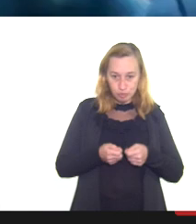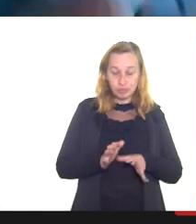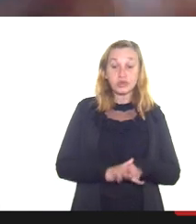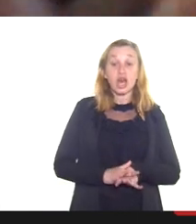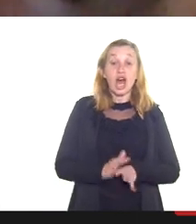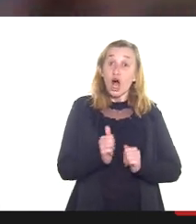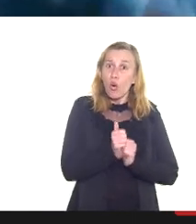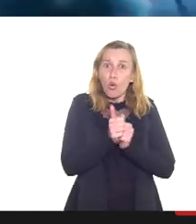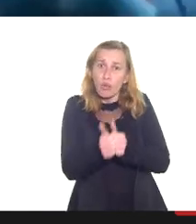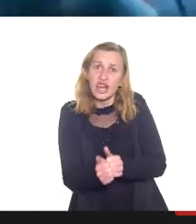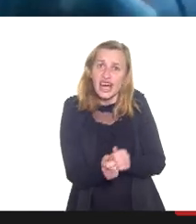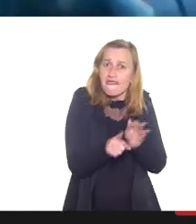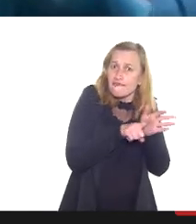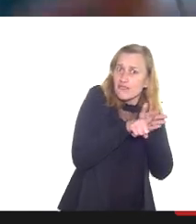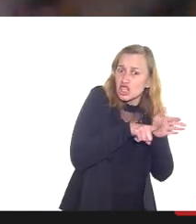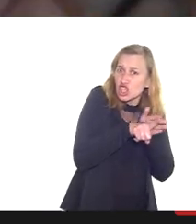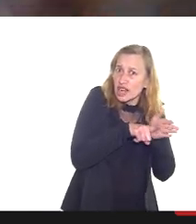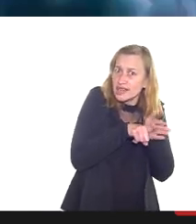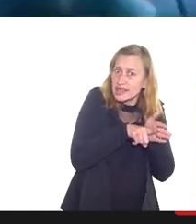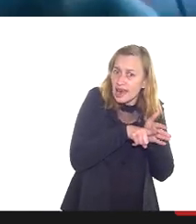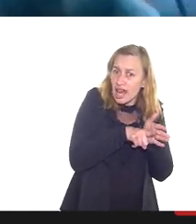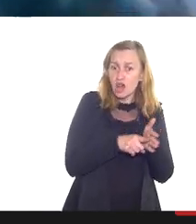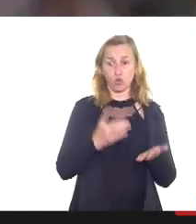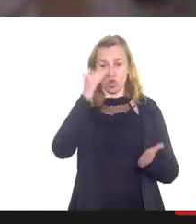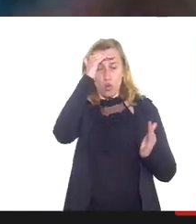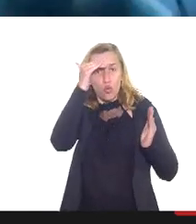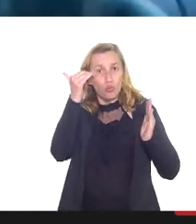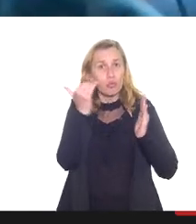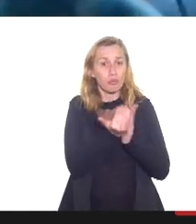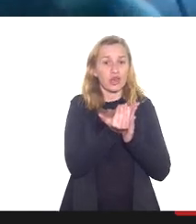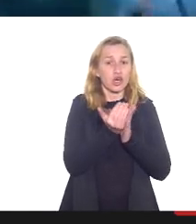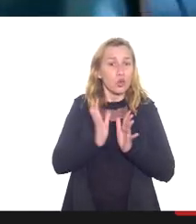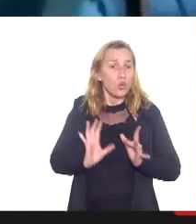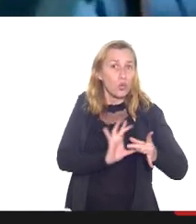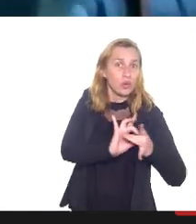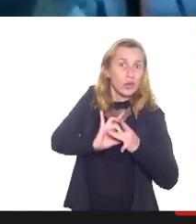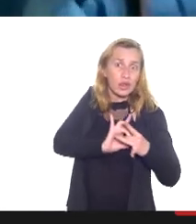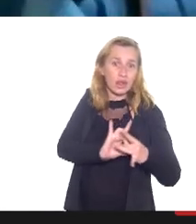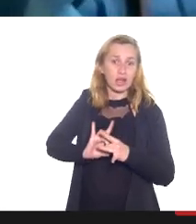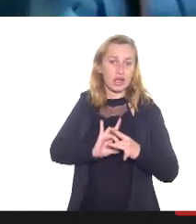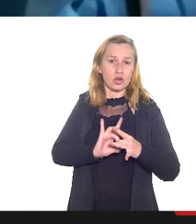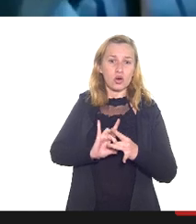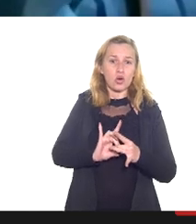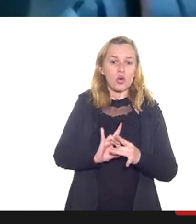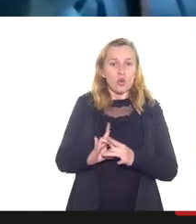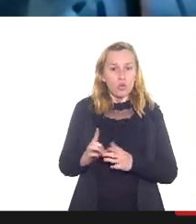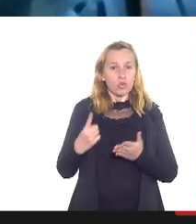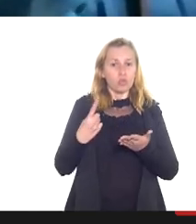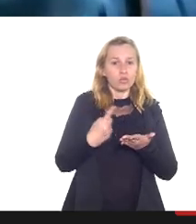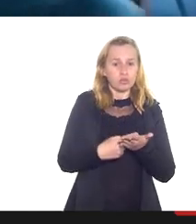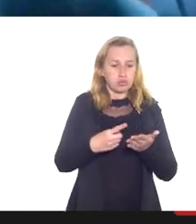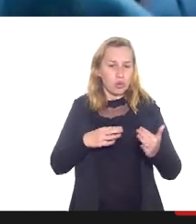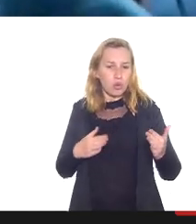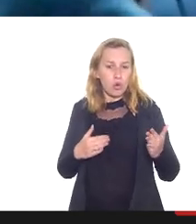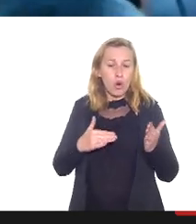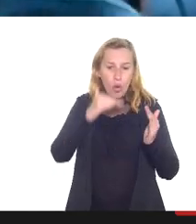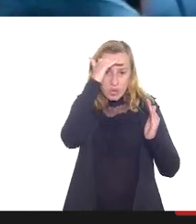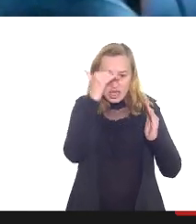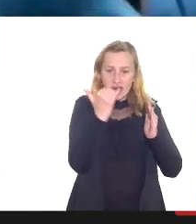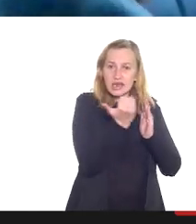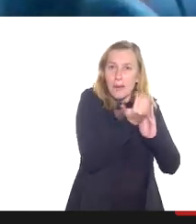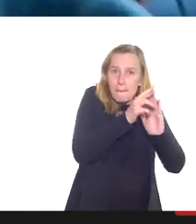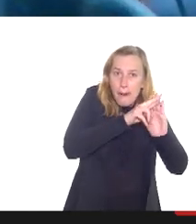Acompanhar, fiscalizar, cumprir, punir o cumprimento dessas metas.